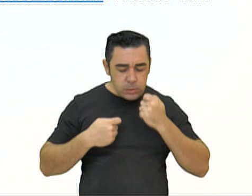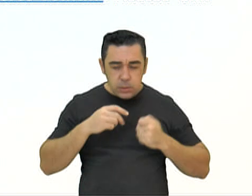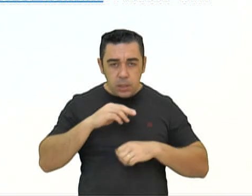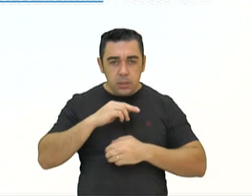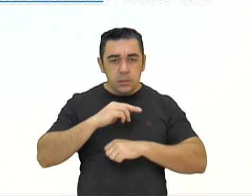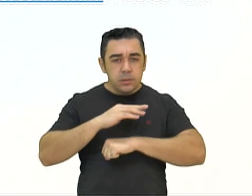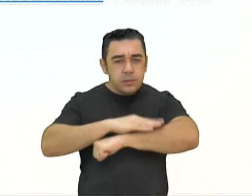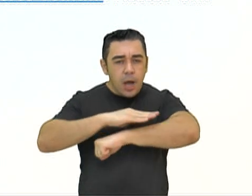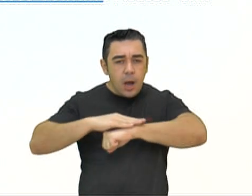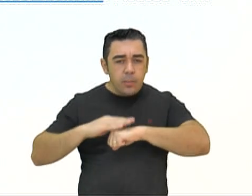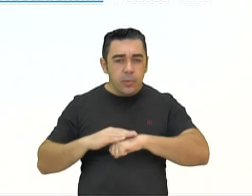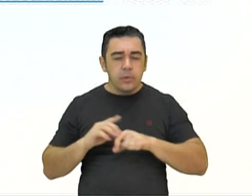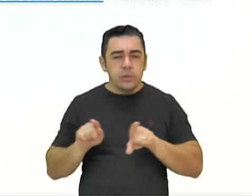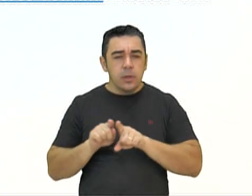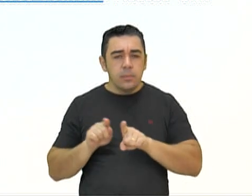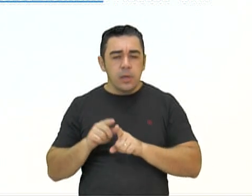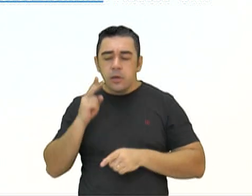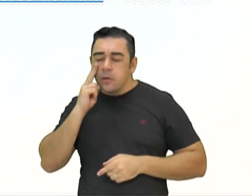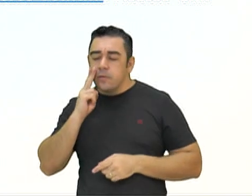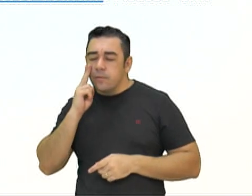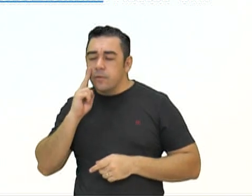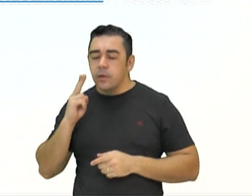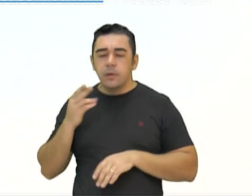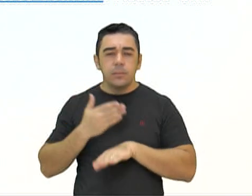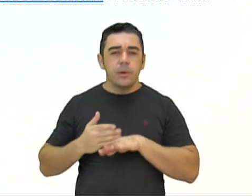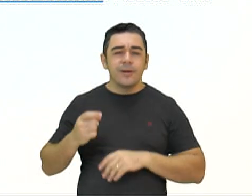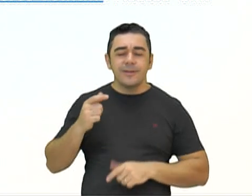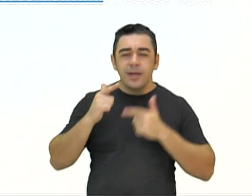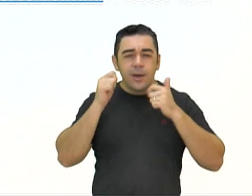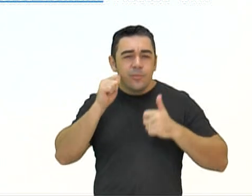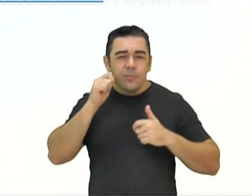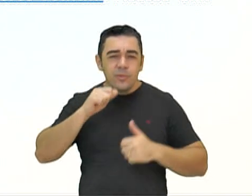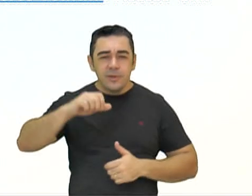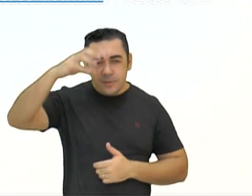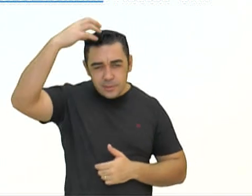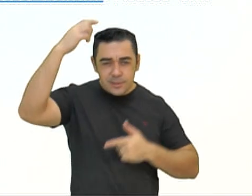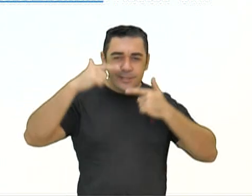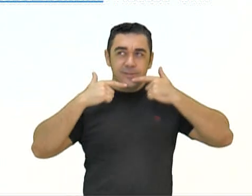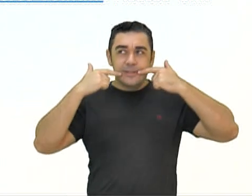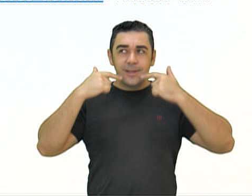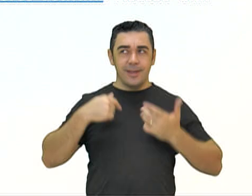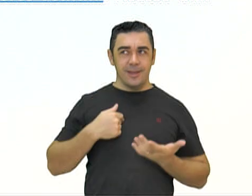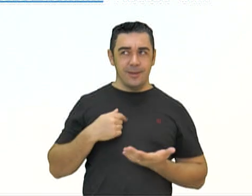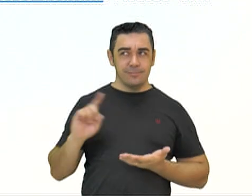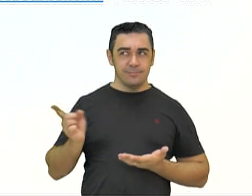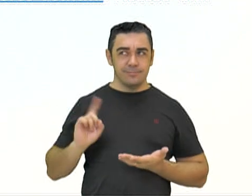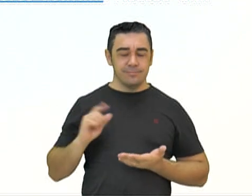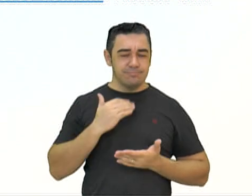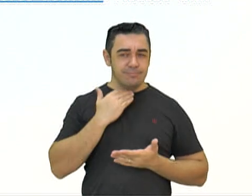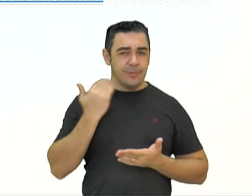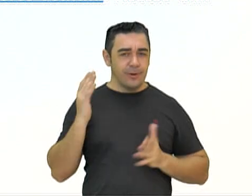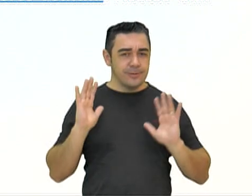e de um finíssimo vinho branco, a princesa sorria, pensando consigo mesma: "Eu, hein? Nem morta."